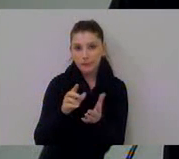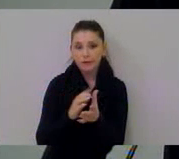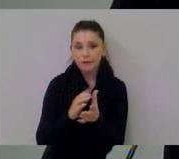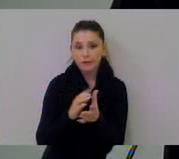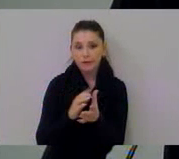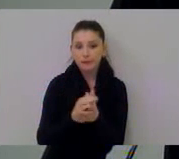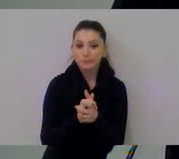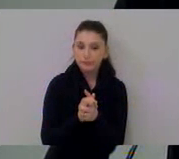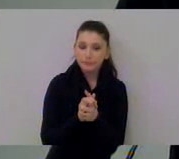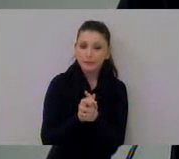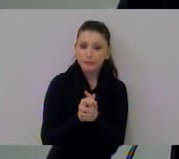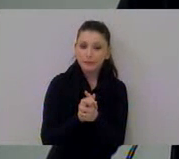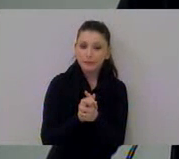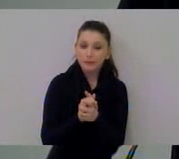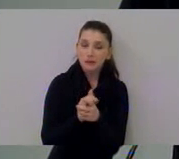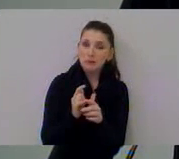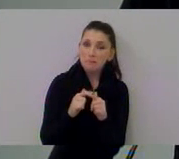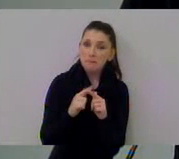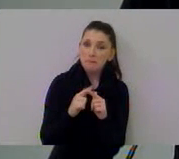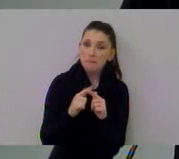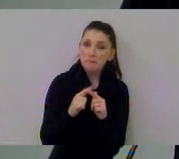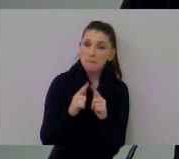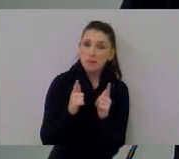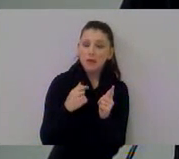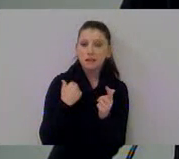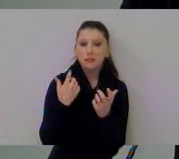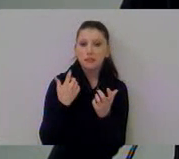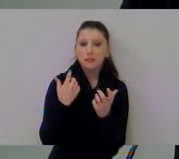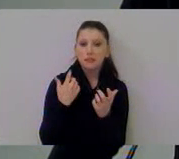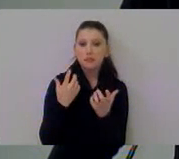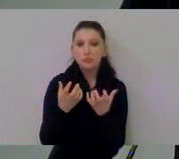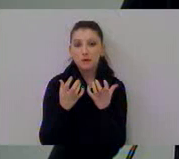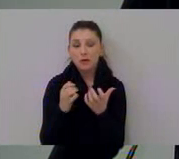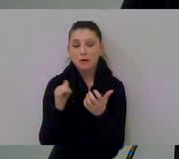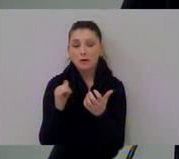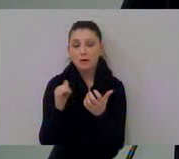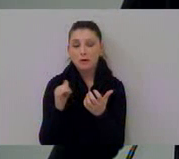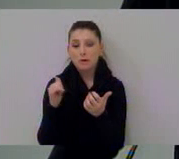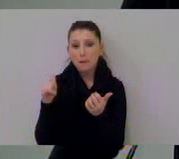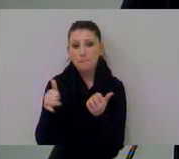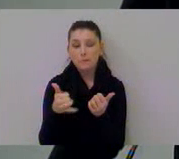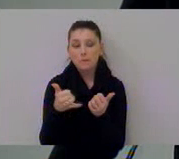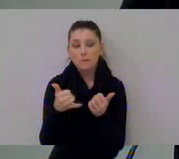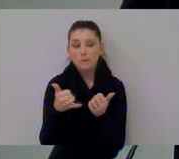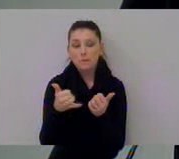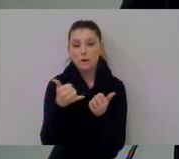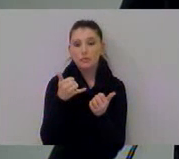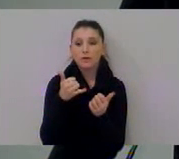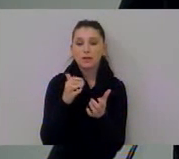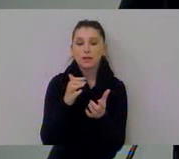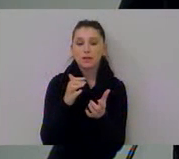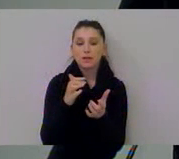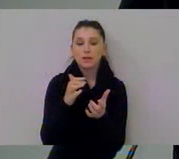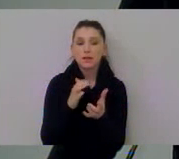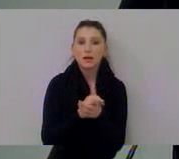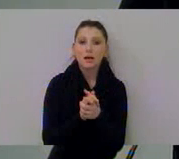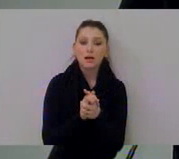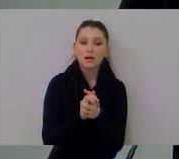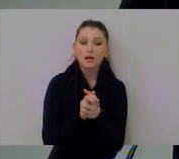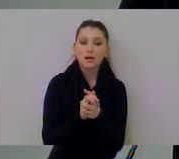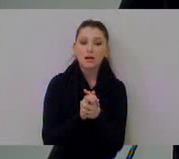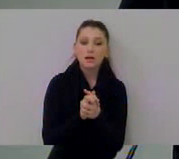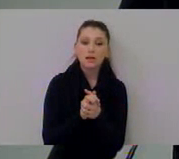quero aproveitar a oportunidade e aí lançar aqui um